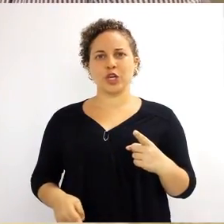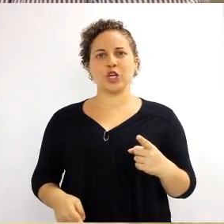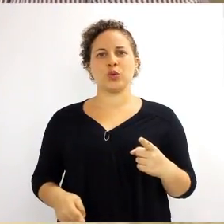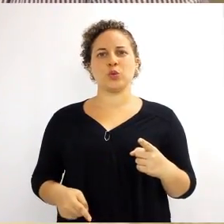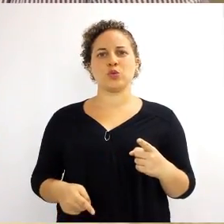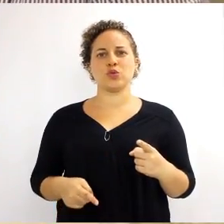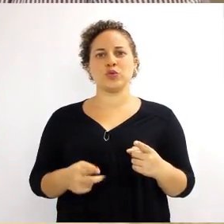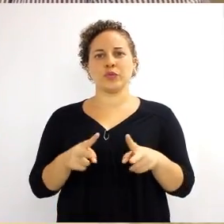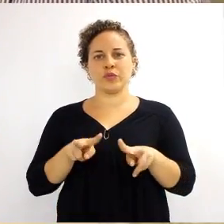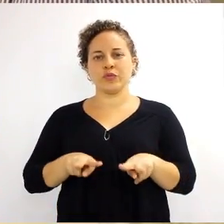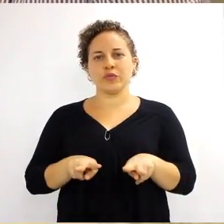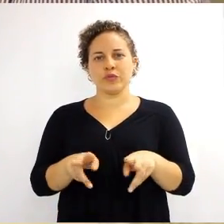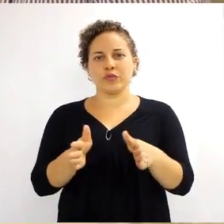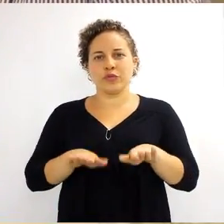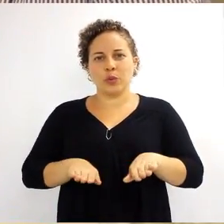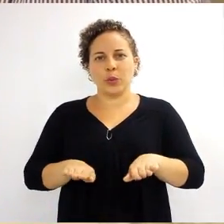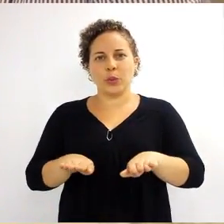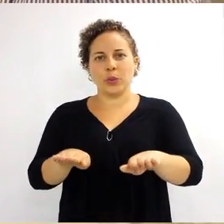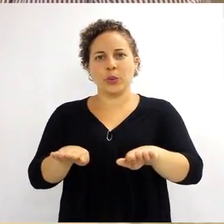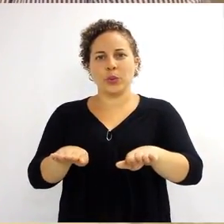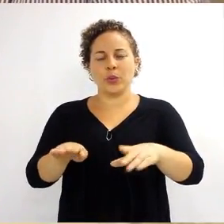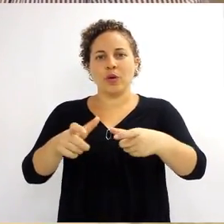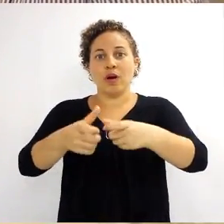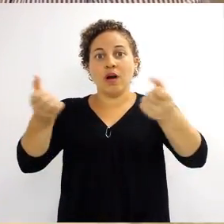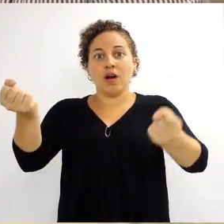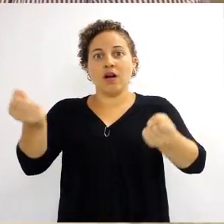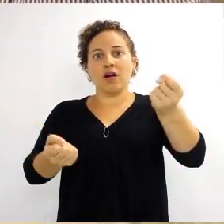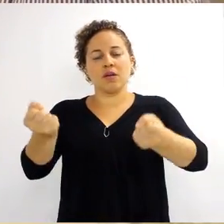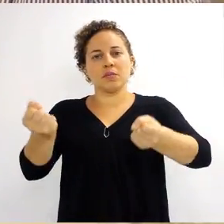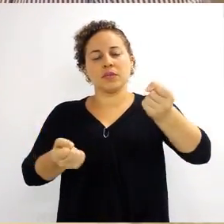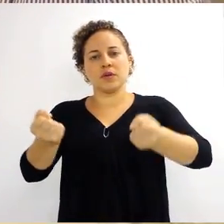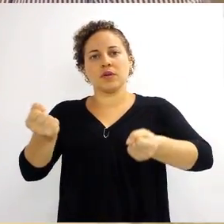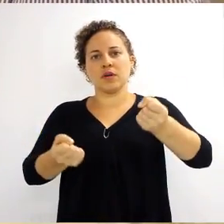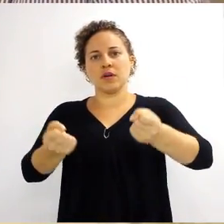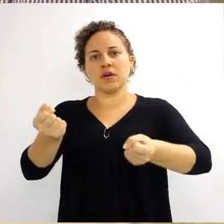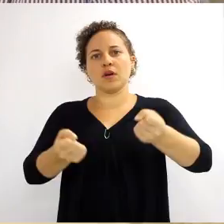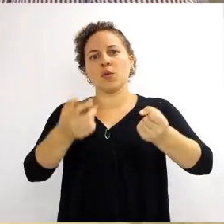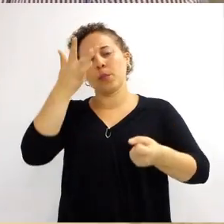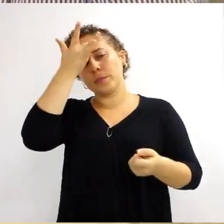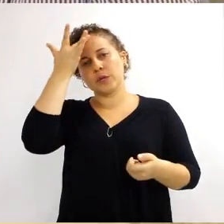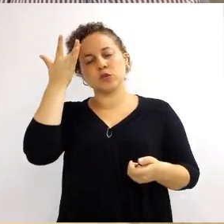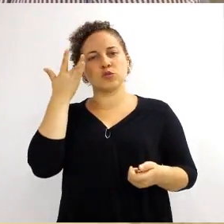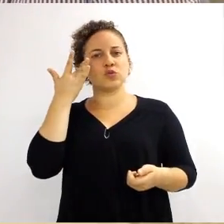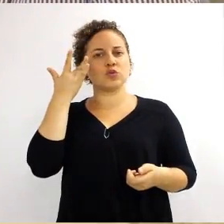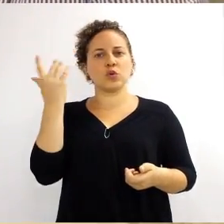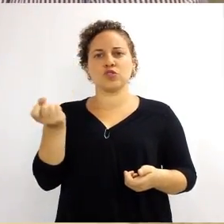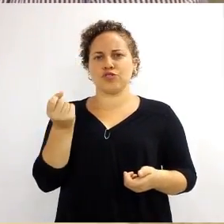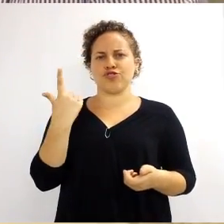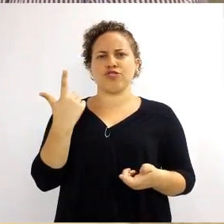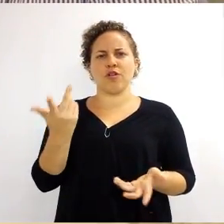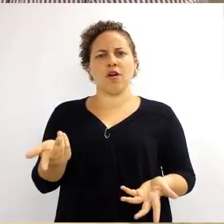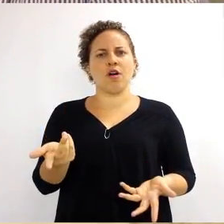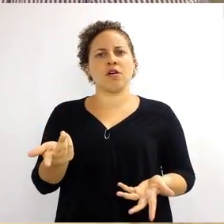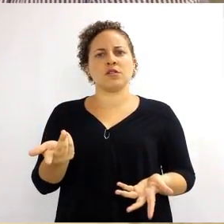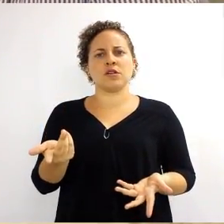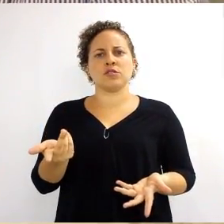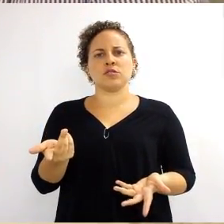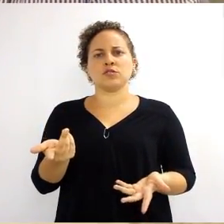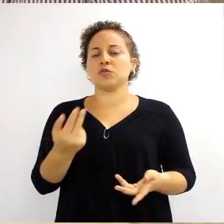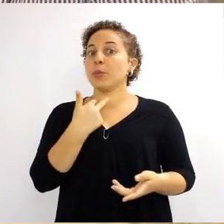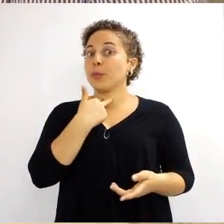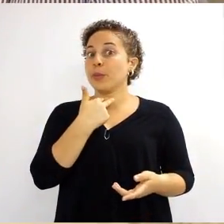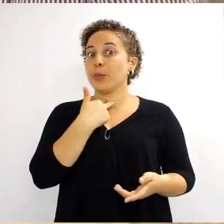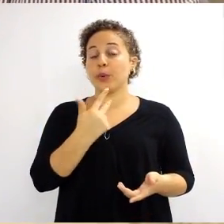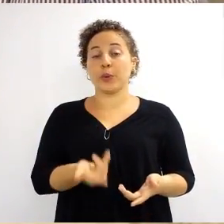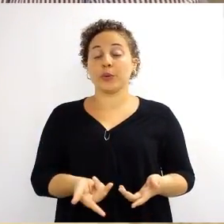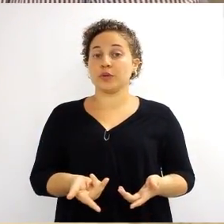filas duplas de caminhões, de automóvel, passeio, de pessoas estranhas às operações. Então, tem uma série de restrições